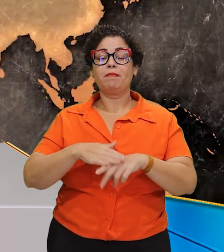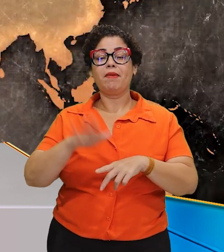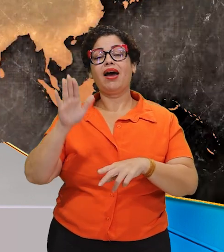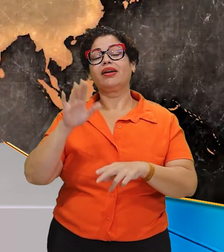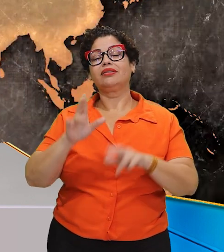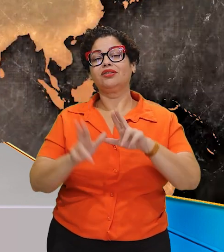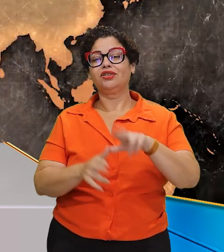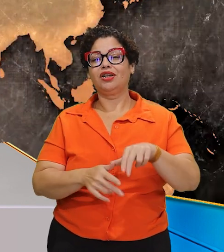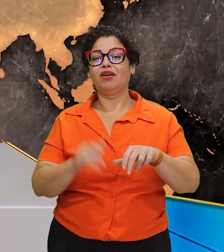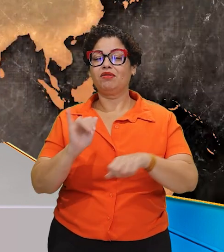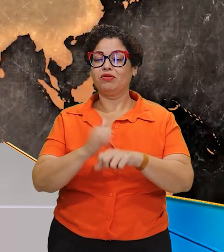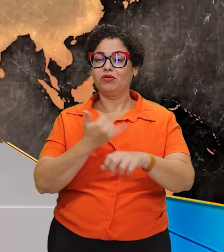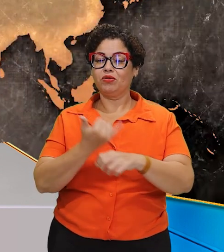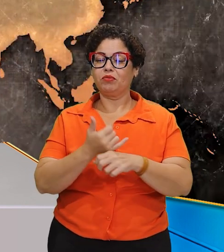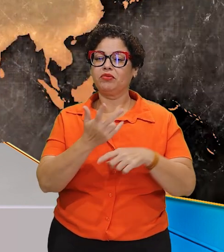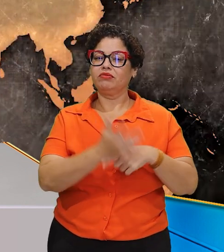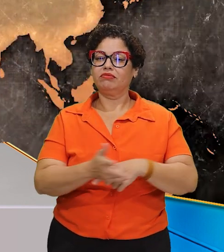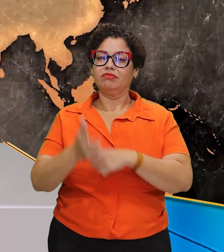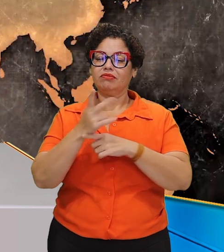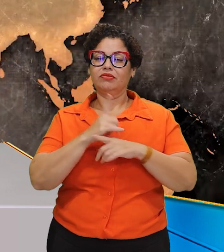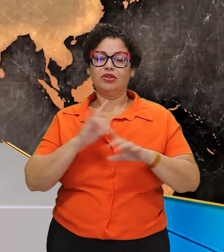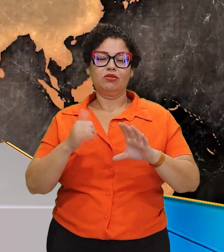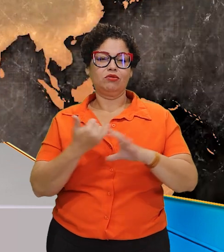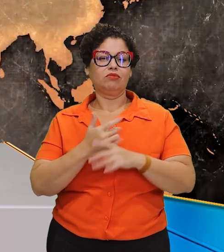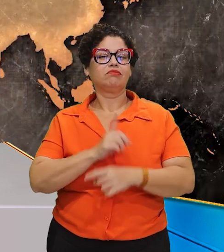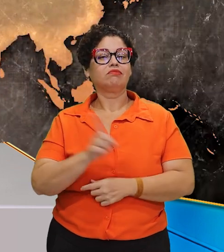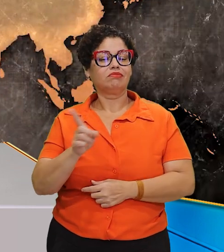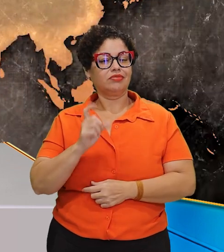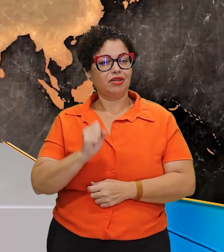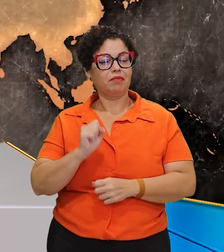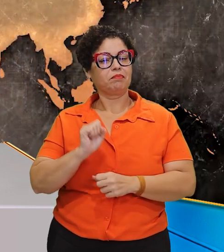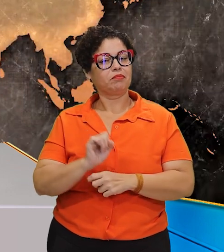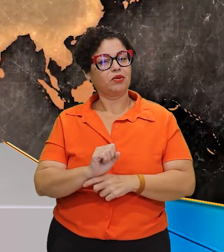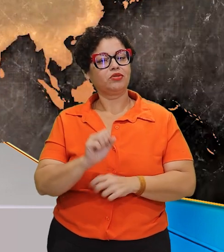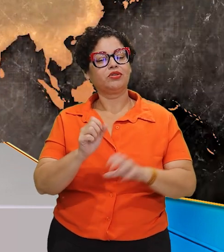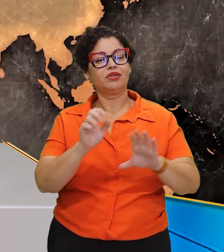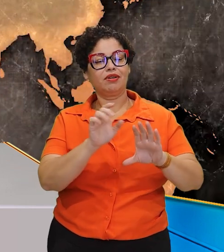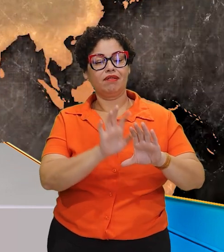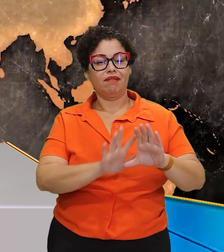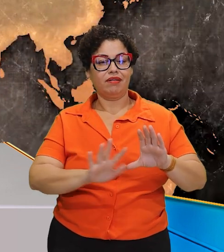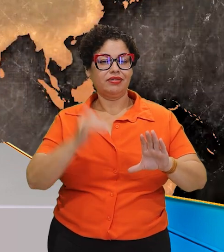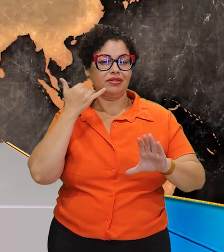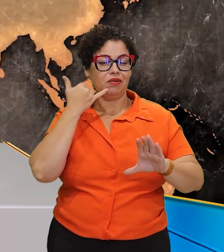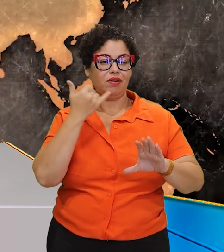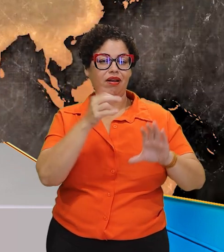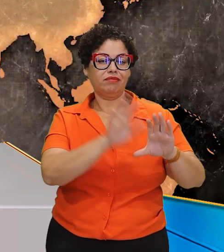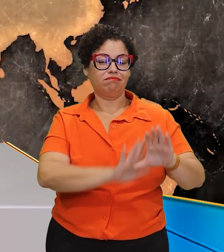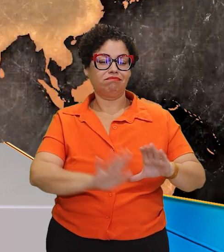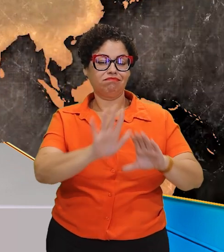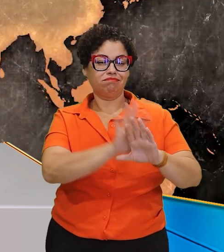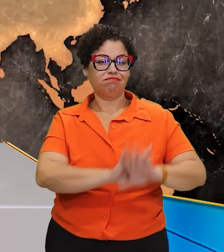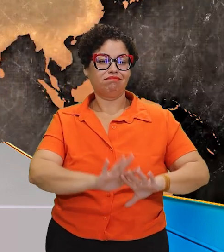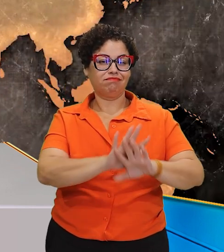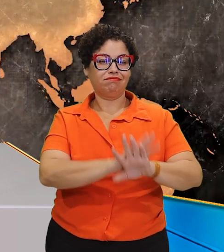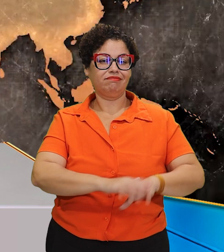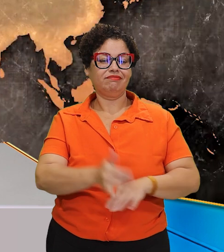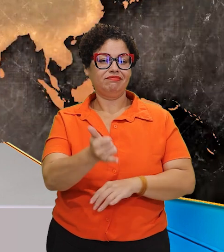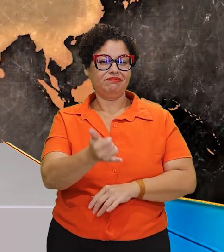YouTube. Você pode assistir ao vídeo completo lá no canal deles, acessando o QR Code que está aparecendo aí na sua